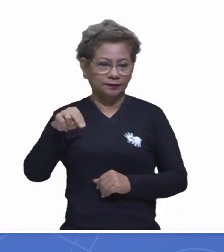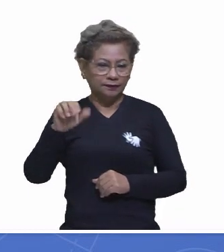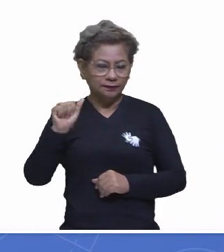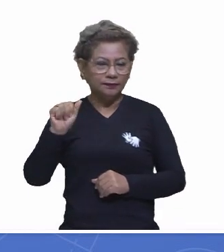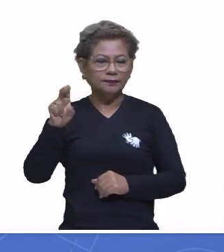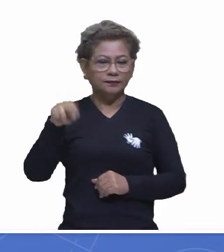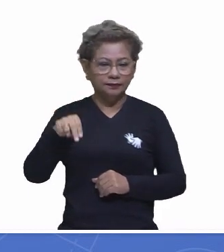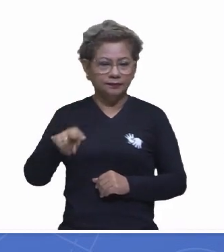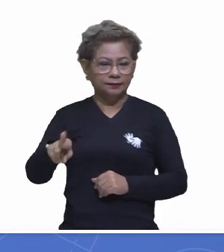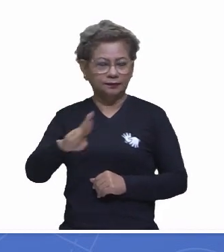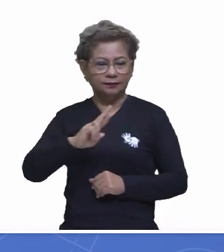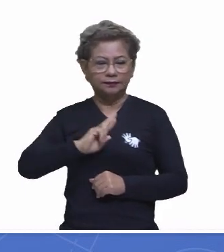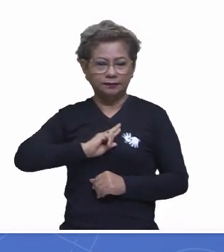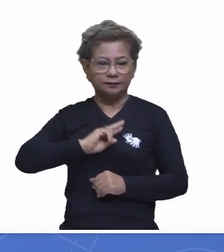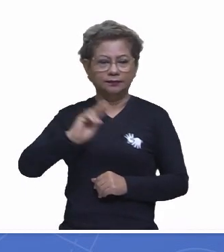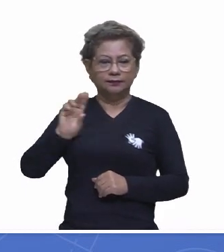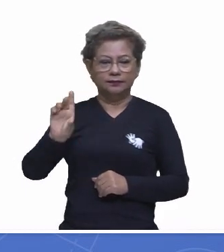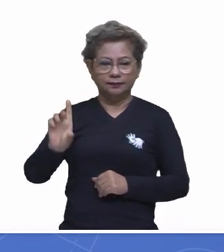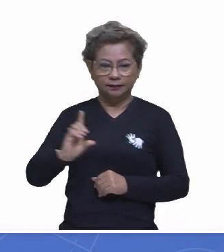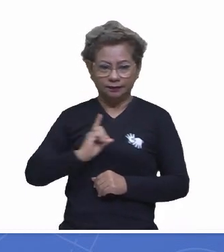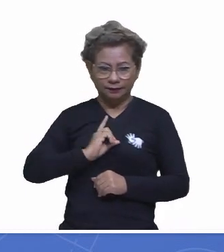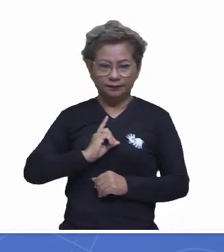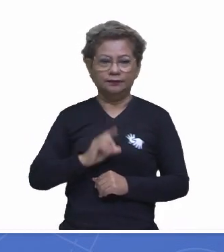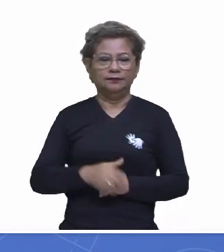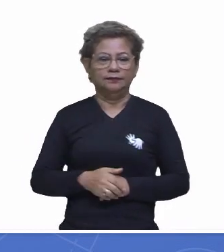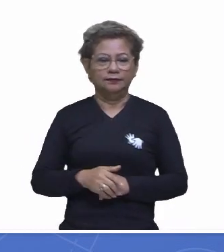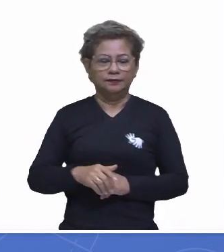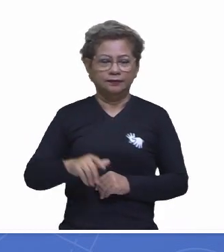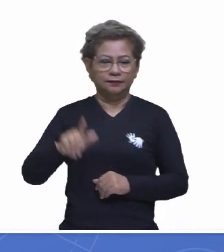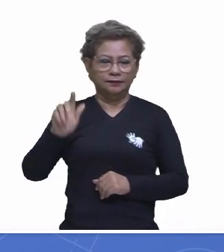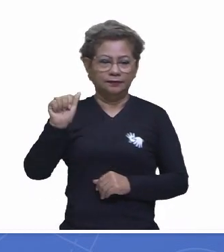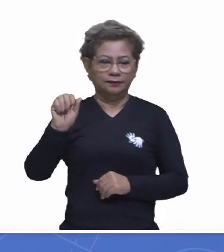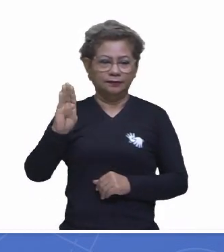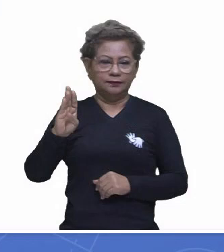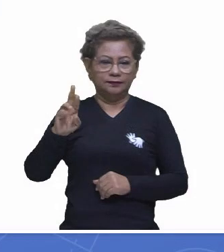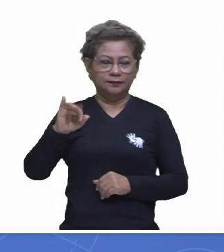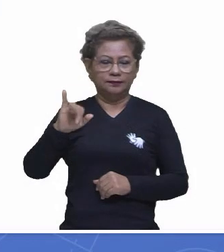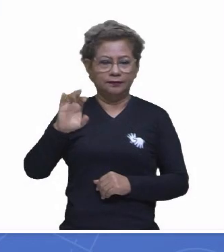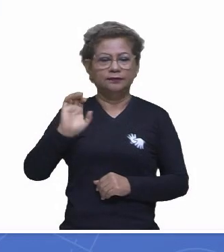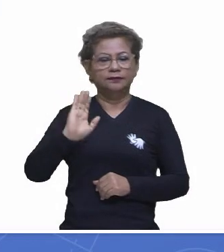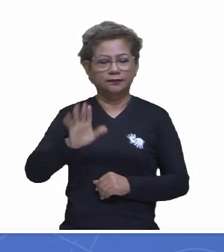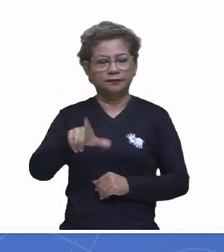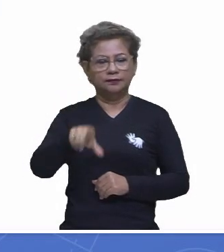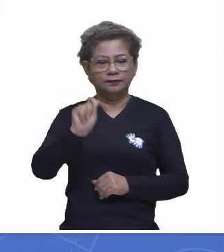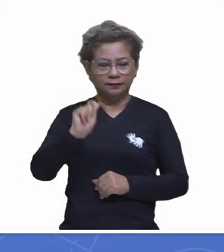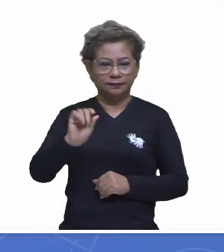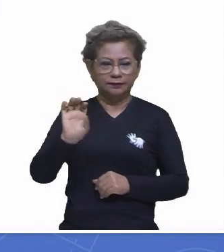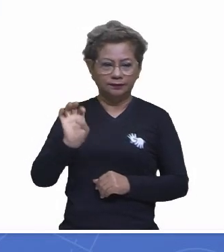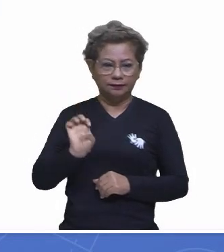D. Vamos pegar mais alguns nomes aí. A Gabriele já foi, né? Letra E.